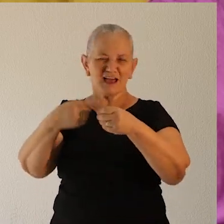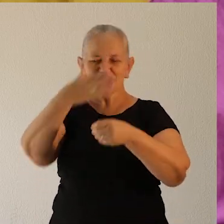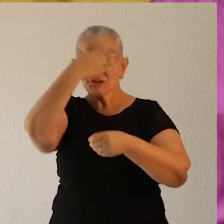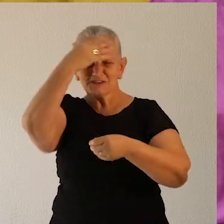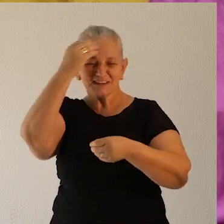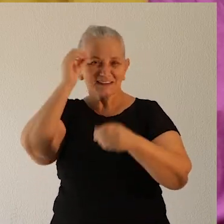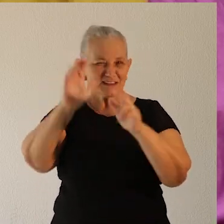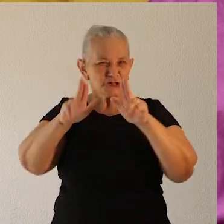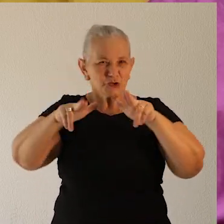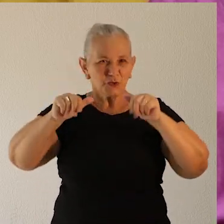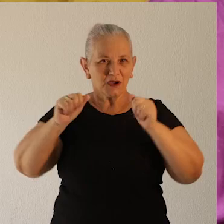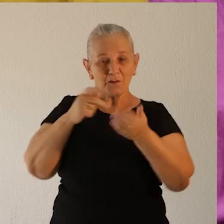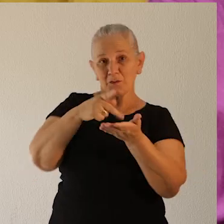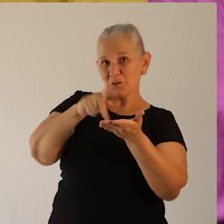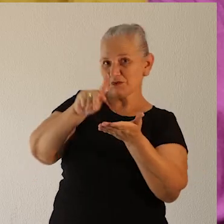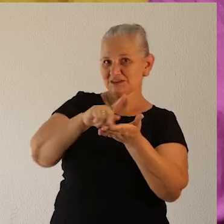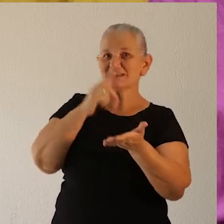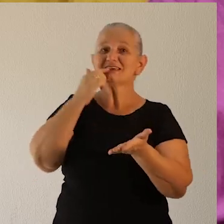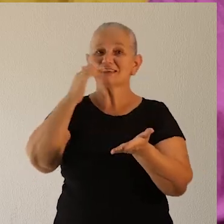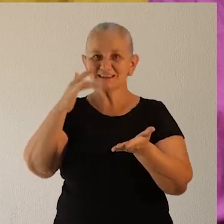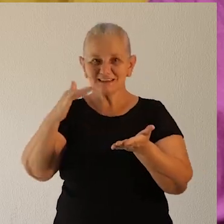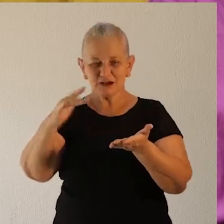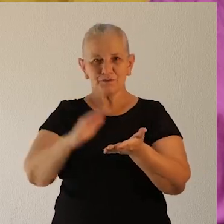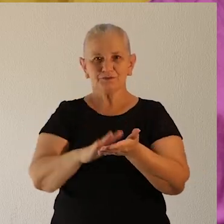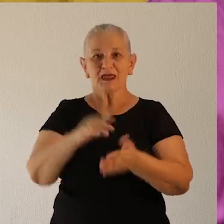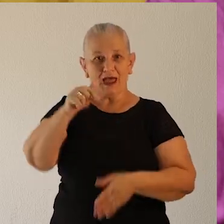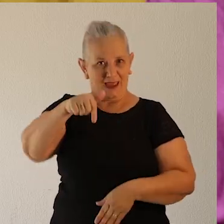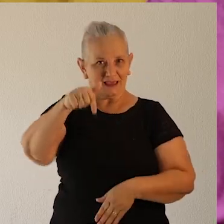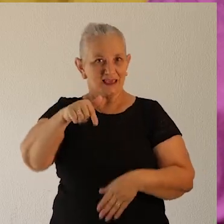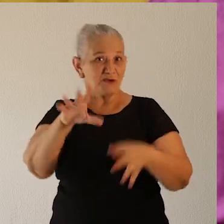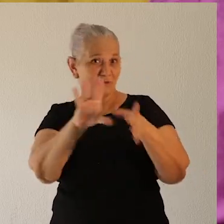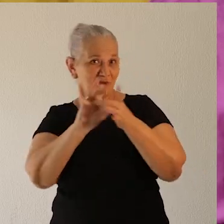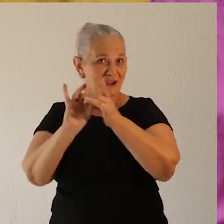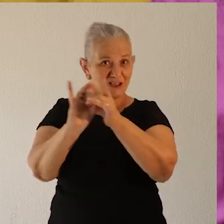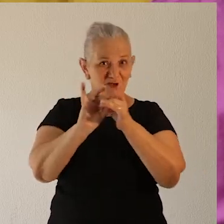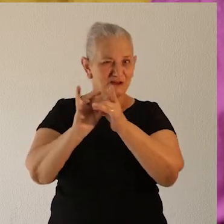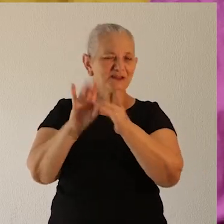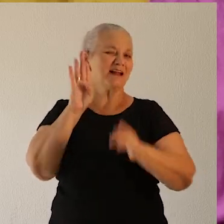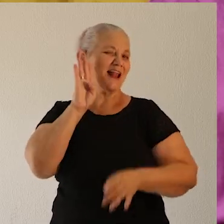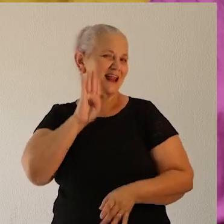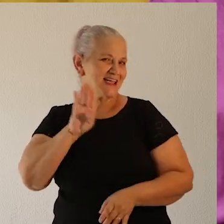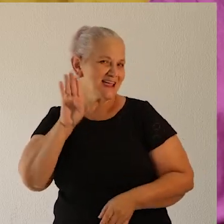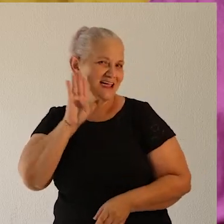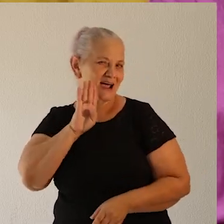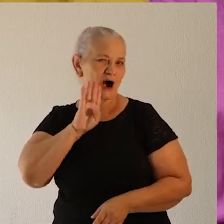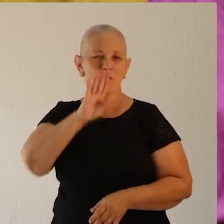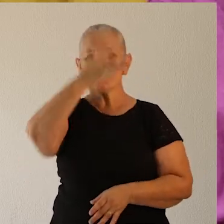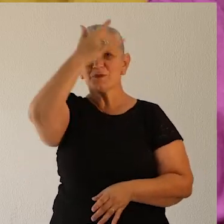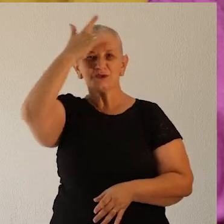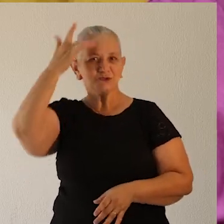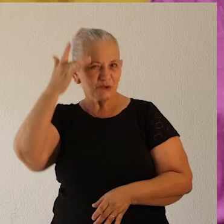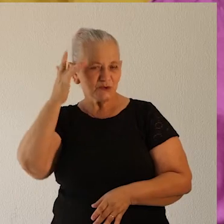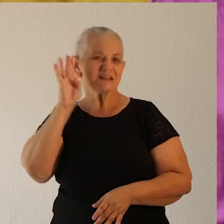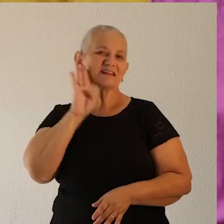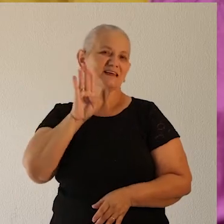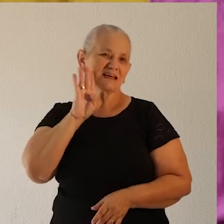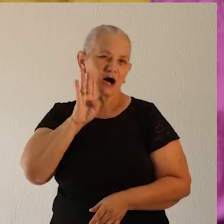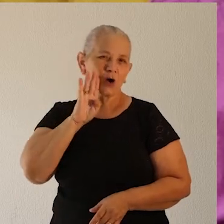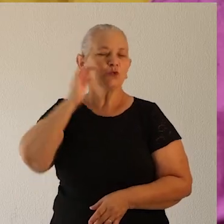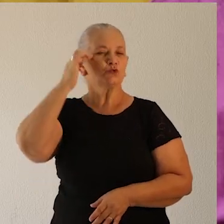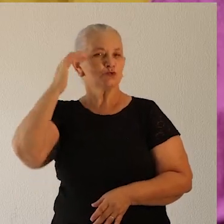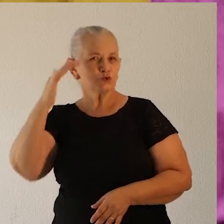e música. Aqui é uma reuniãozinha bem legal, cheia de gente legal, que sonha ouvir poesias